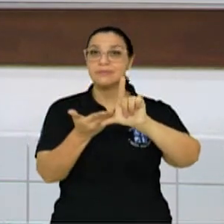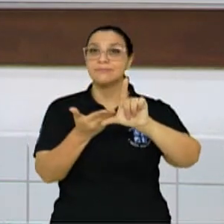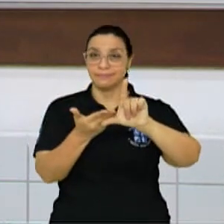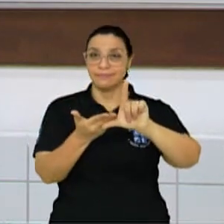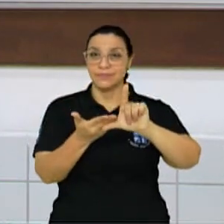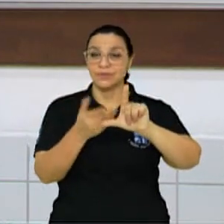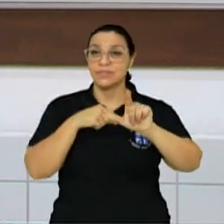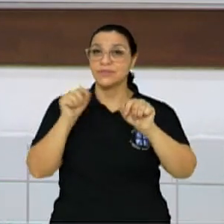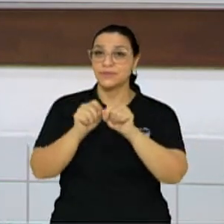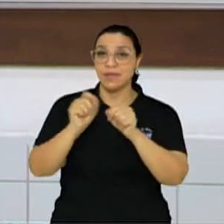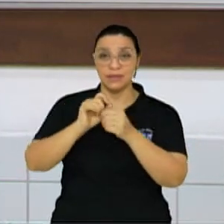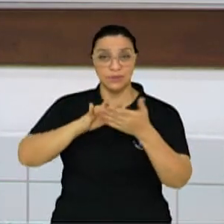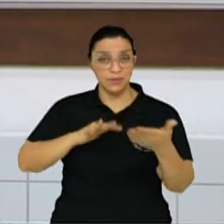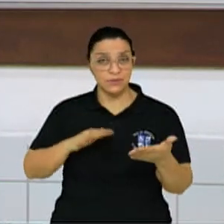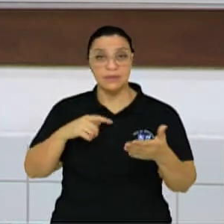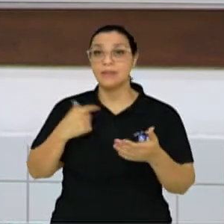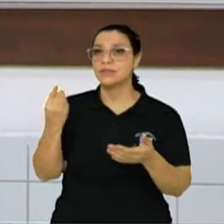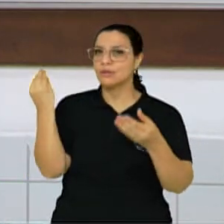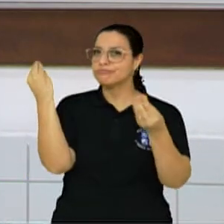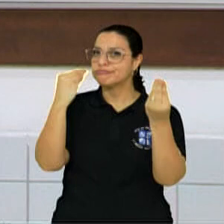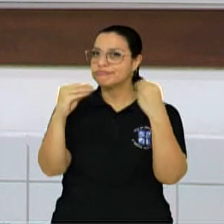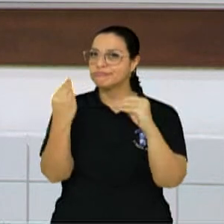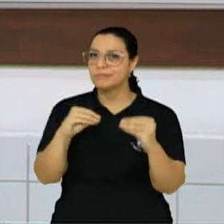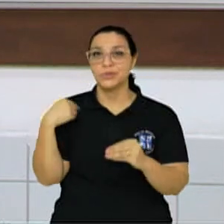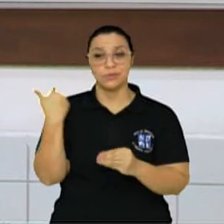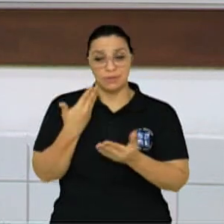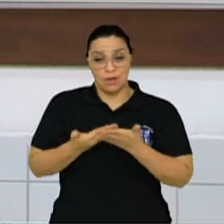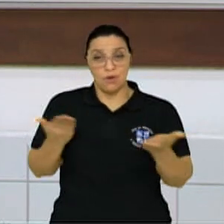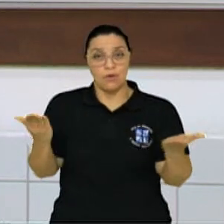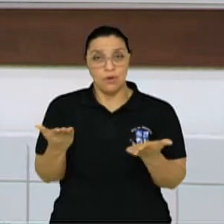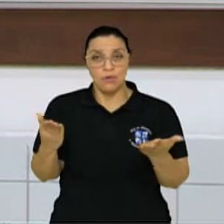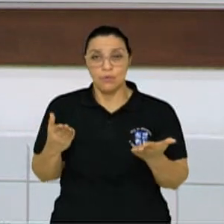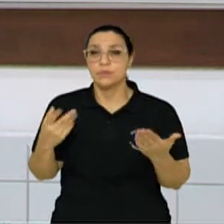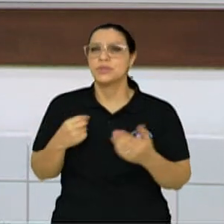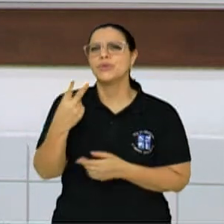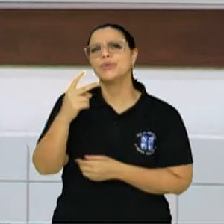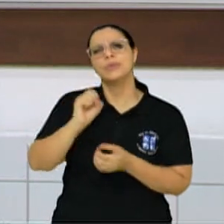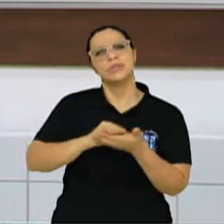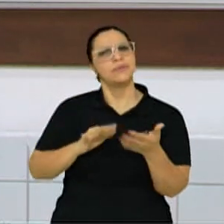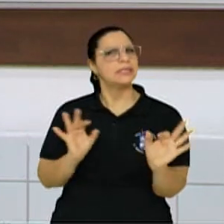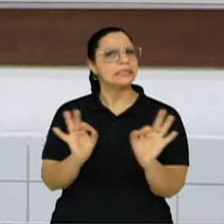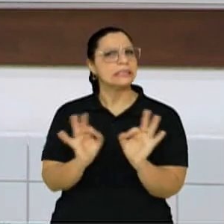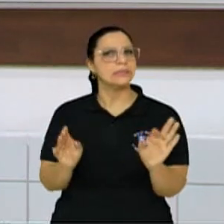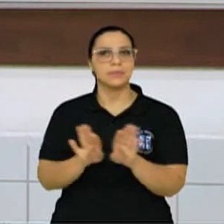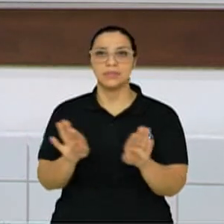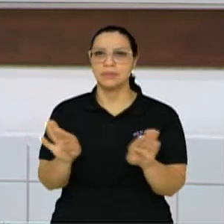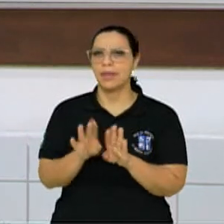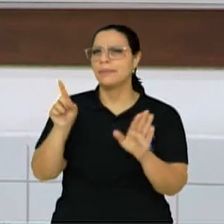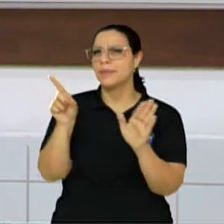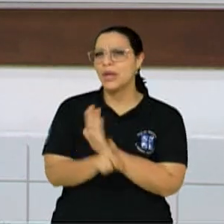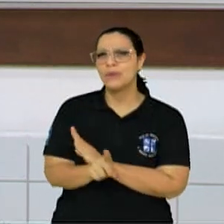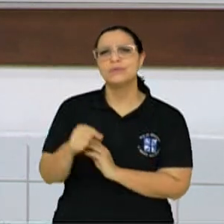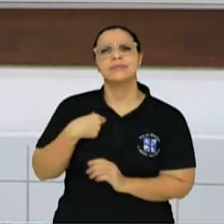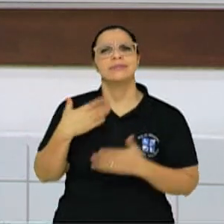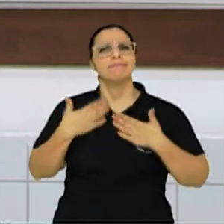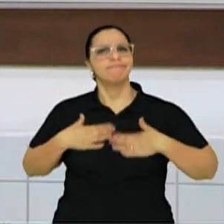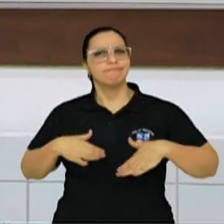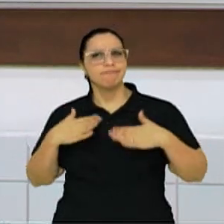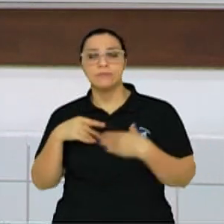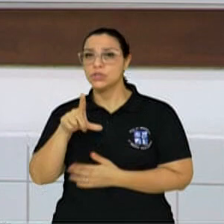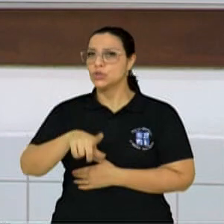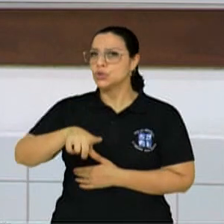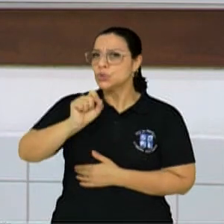Class, realizem as atividades que estão sendo propostas para a nossa aula de hoje. São só 2 exercícios com questões bem